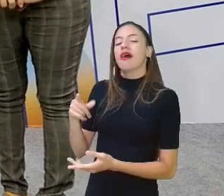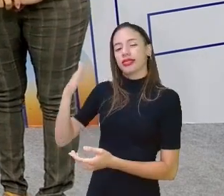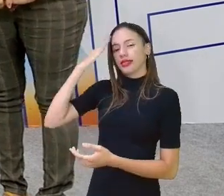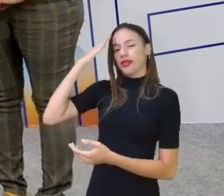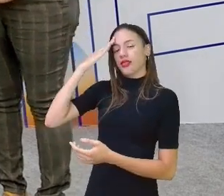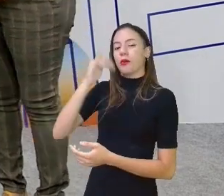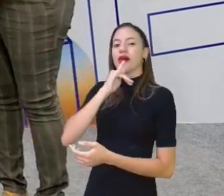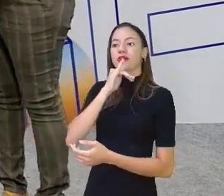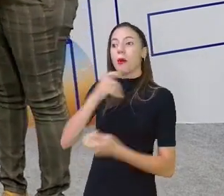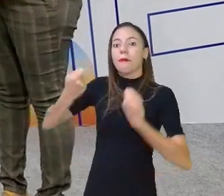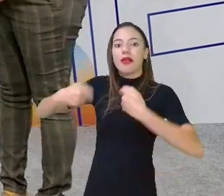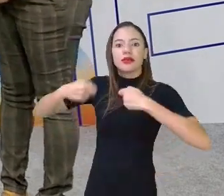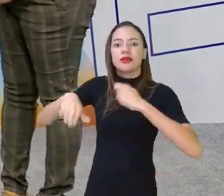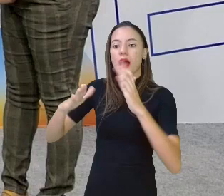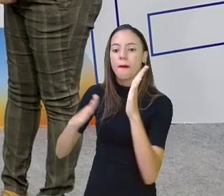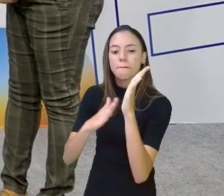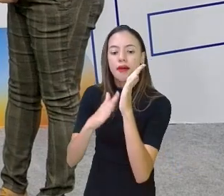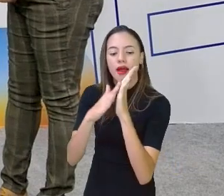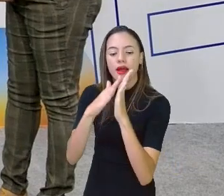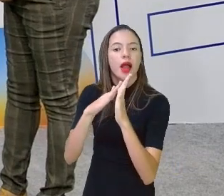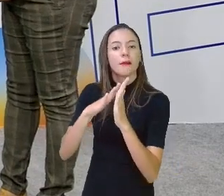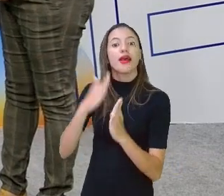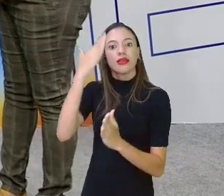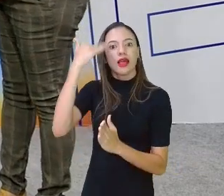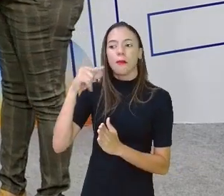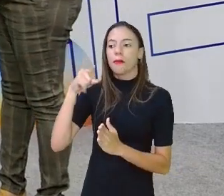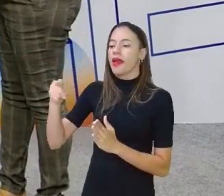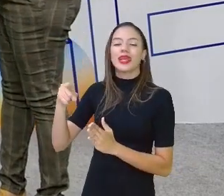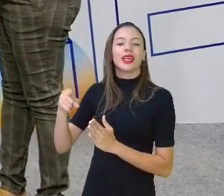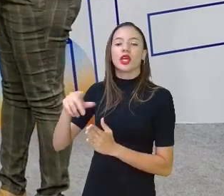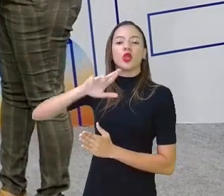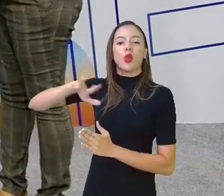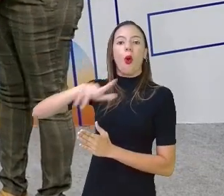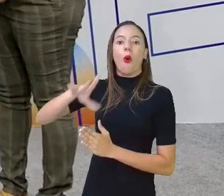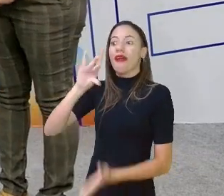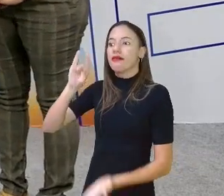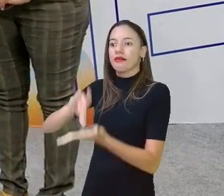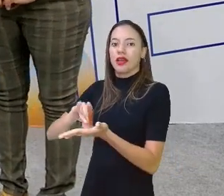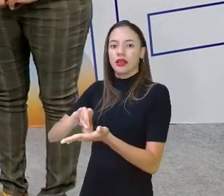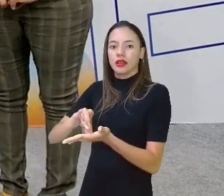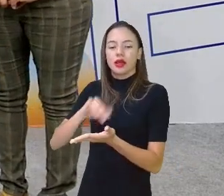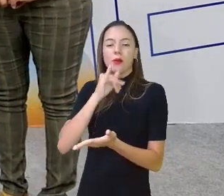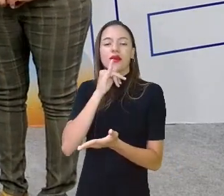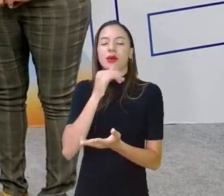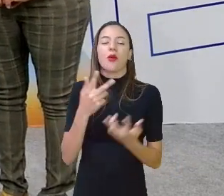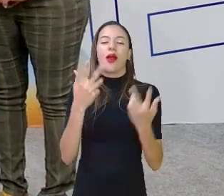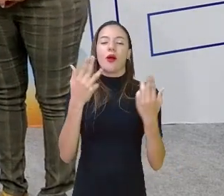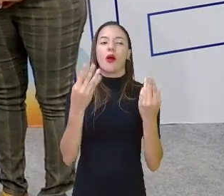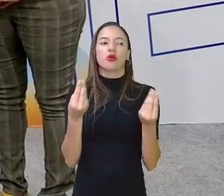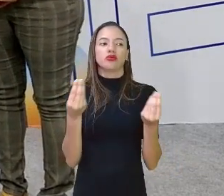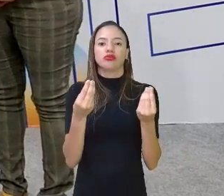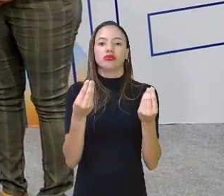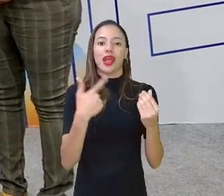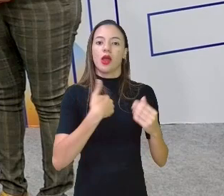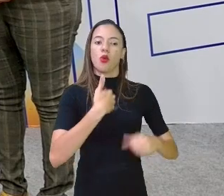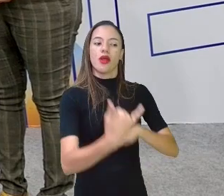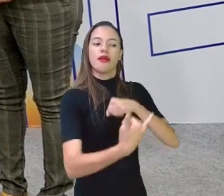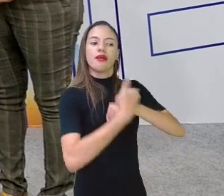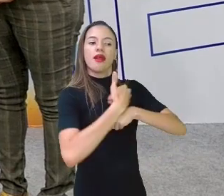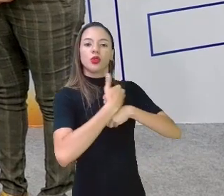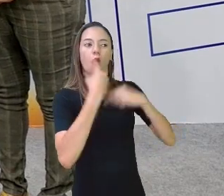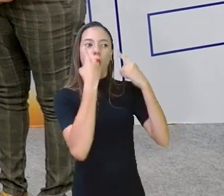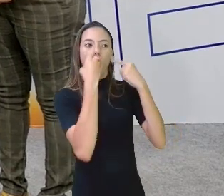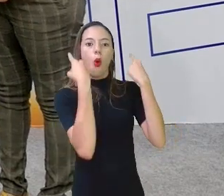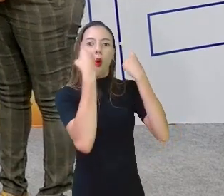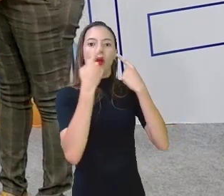certeza. É aquela ideia do eu engano o olho do outro. O outro acredita. Então, teve